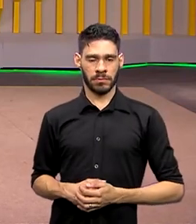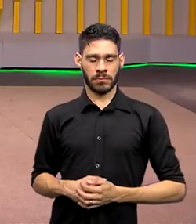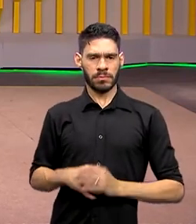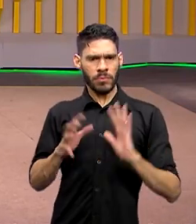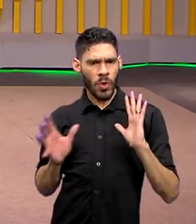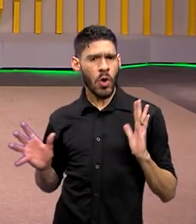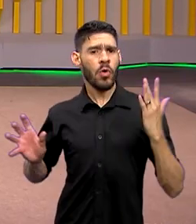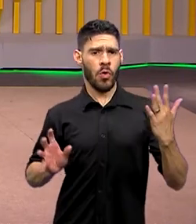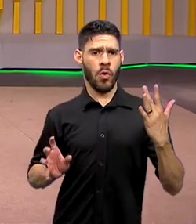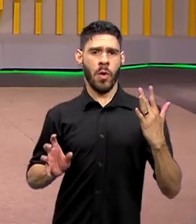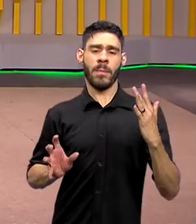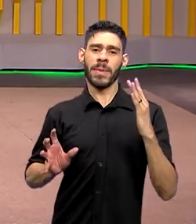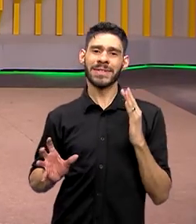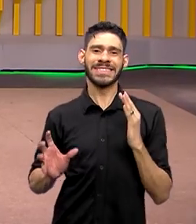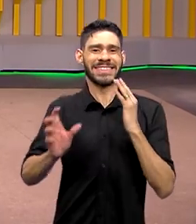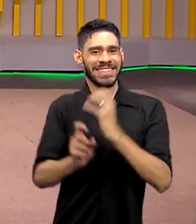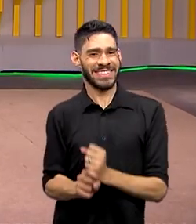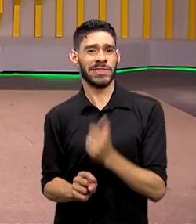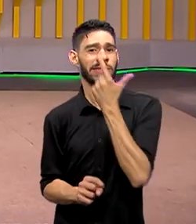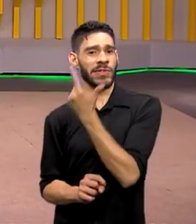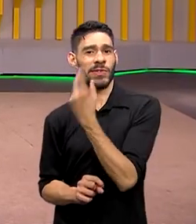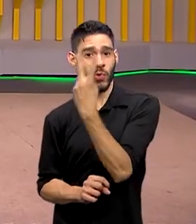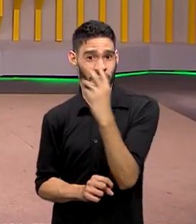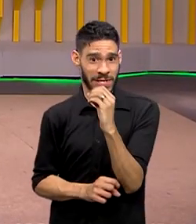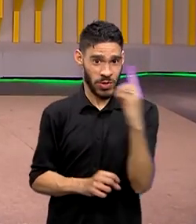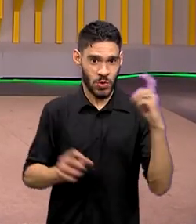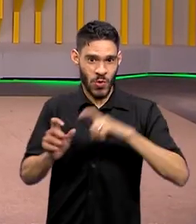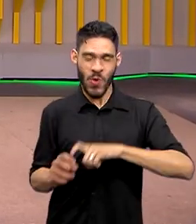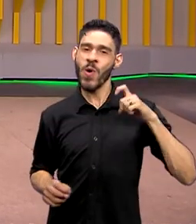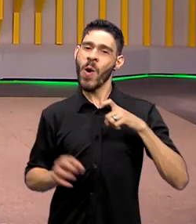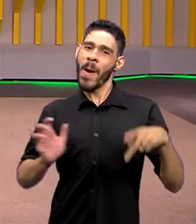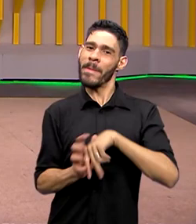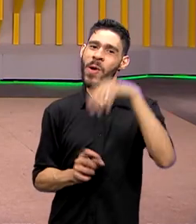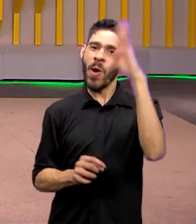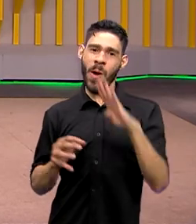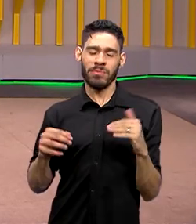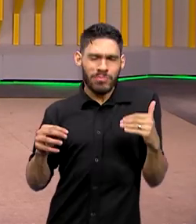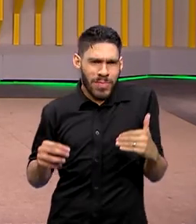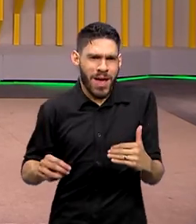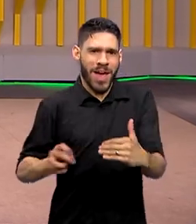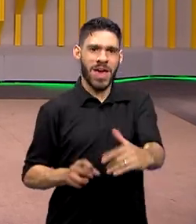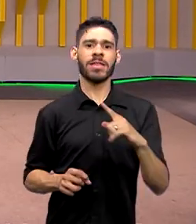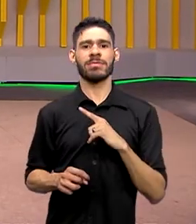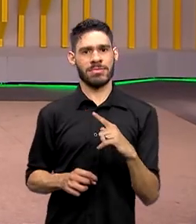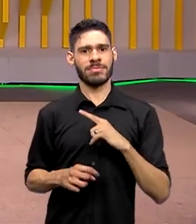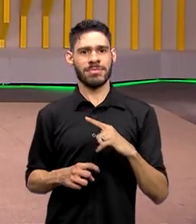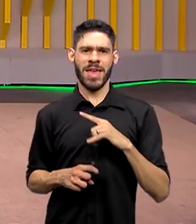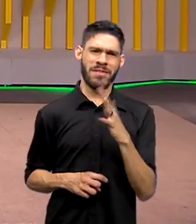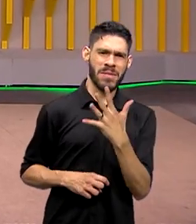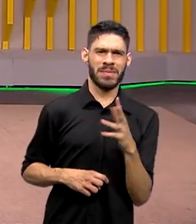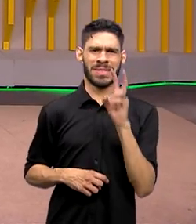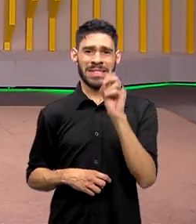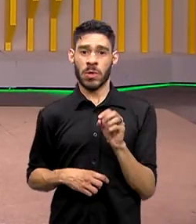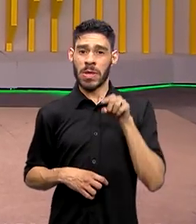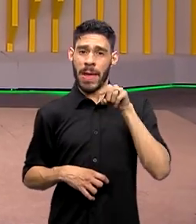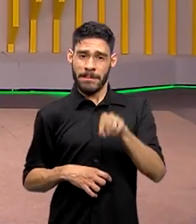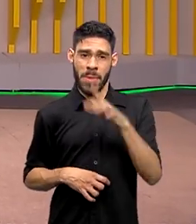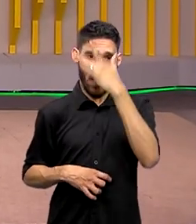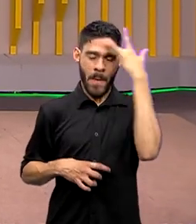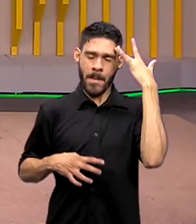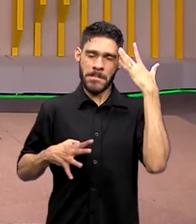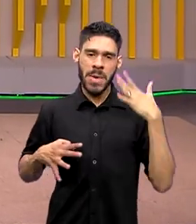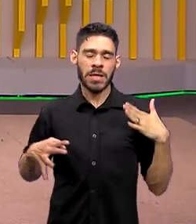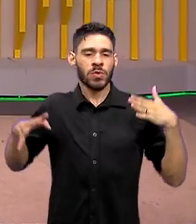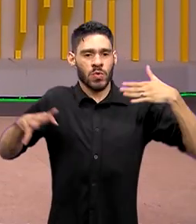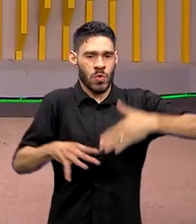E a comemoração pelos 201 anos de independência do Brasil na Esplanada contou com cerca de 50 mil pessoas,